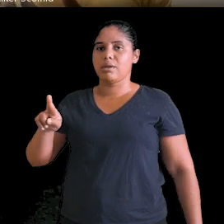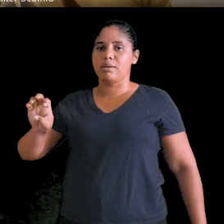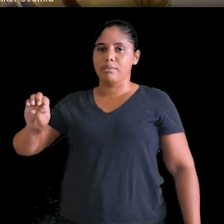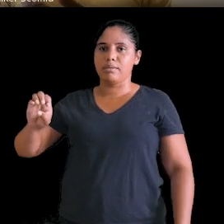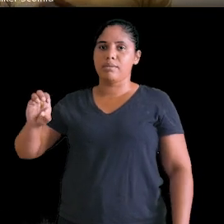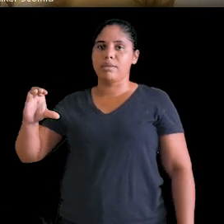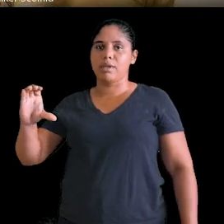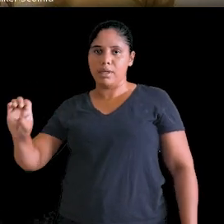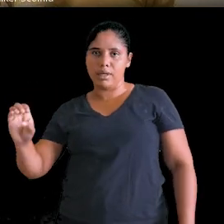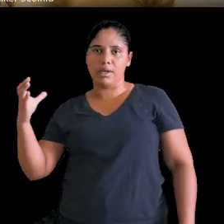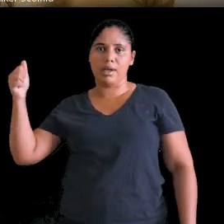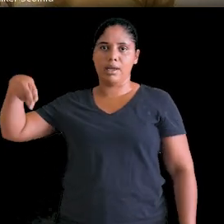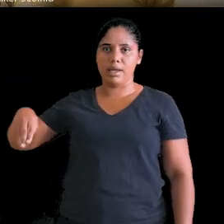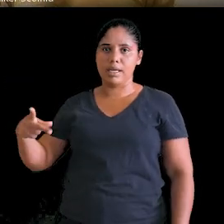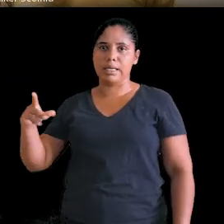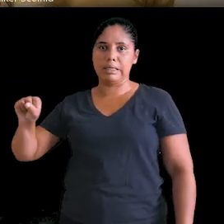aliás.